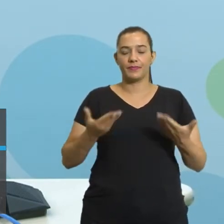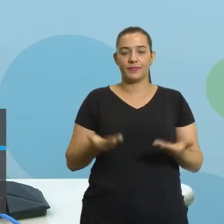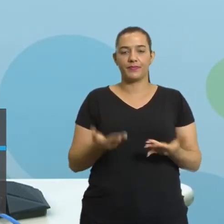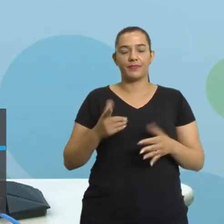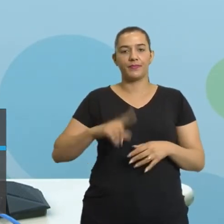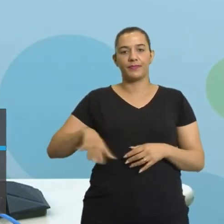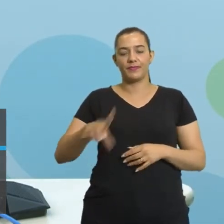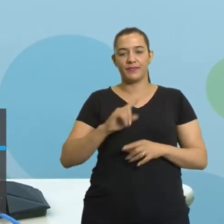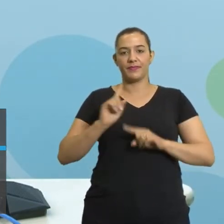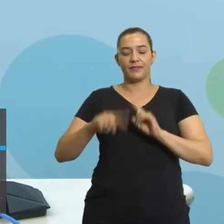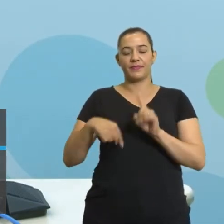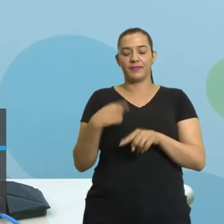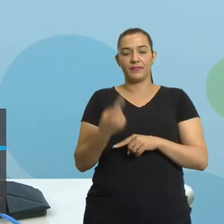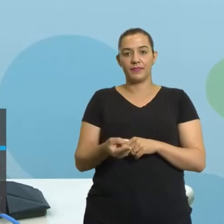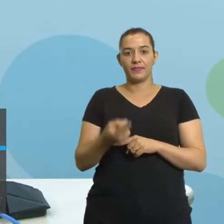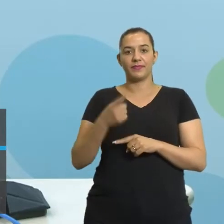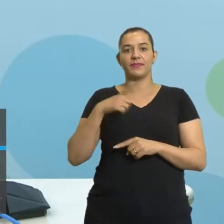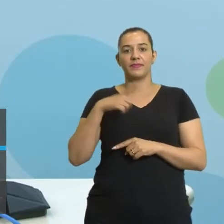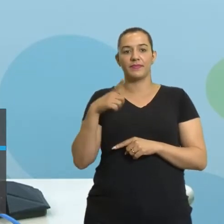depois dessa